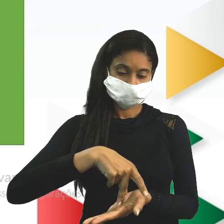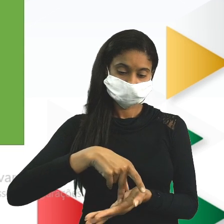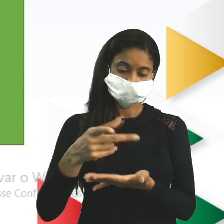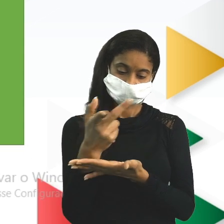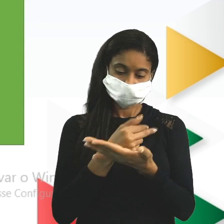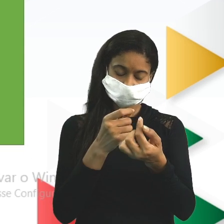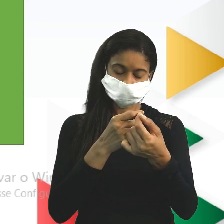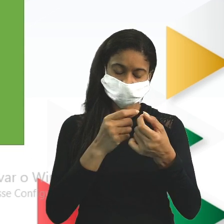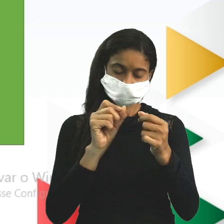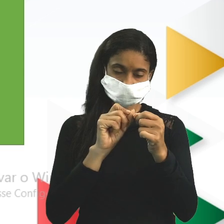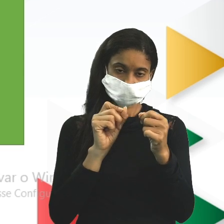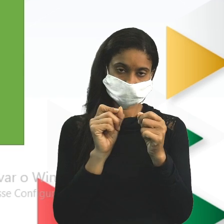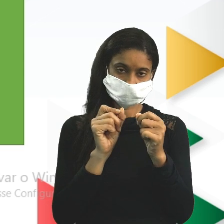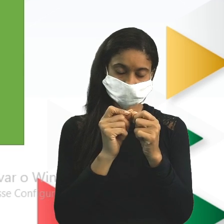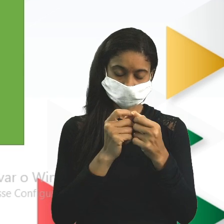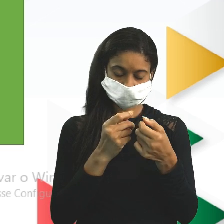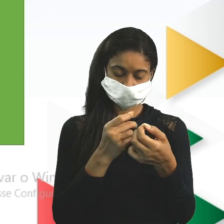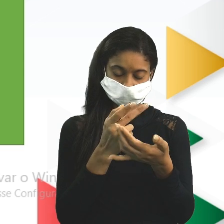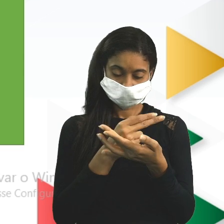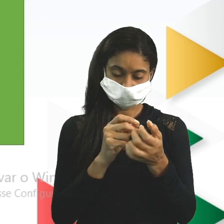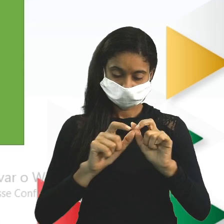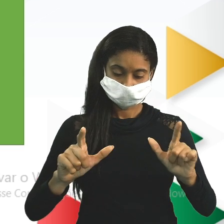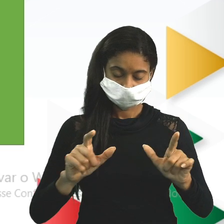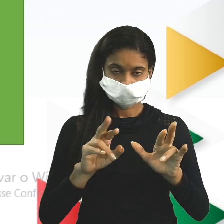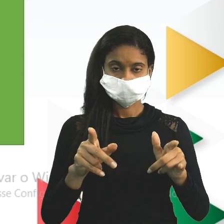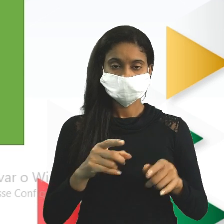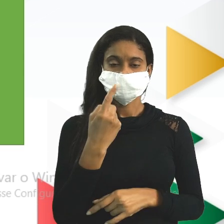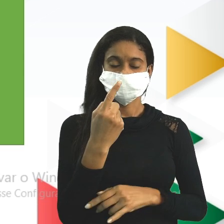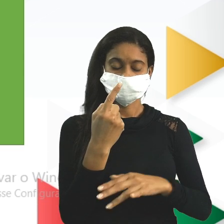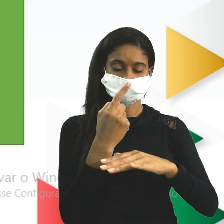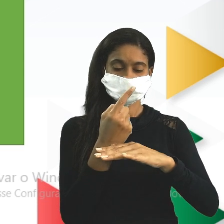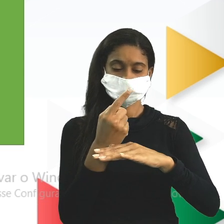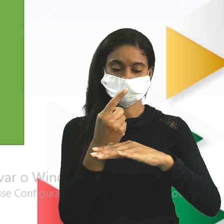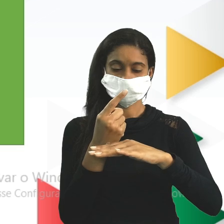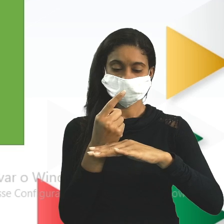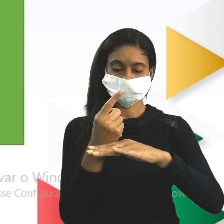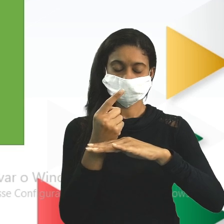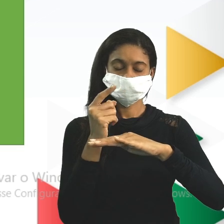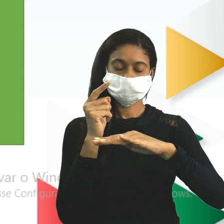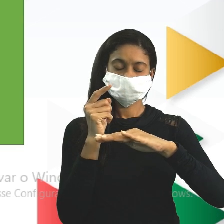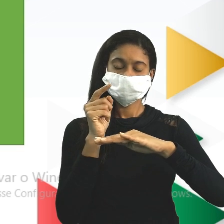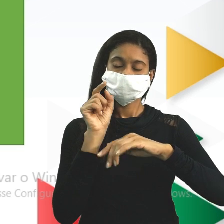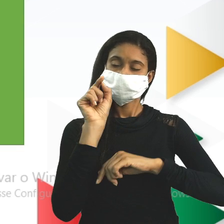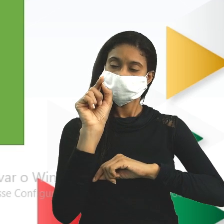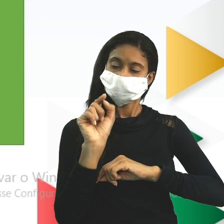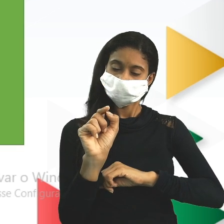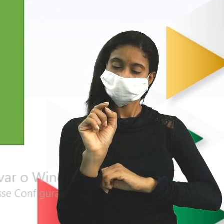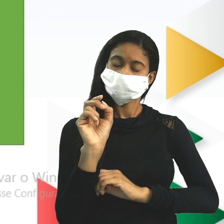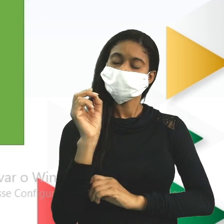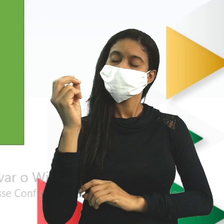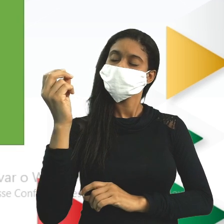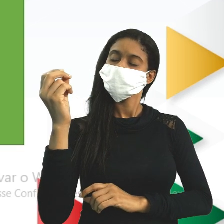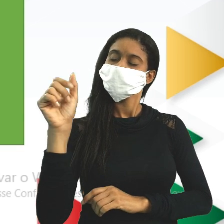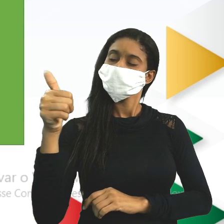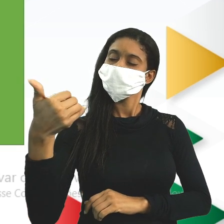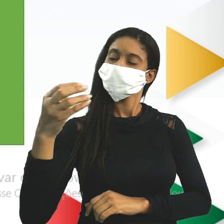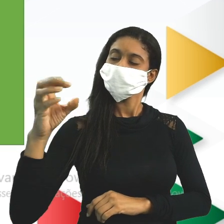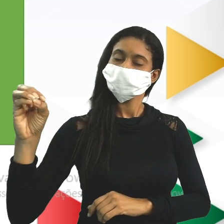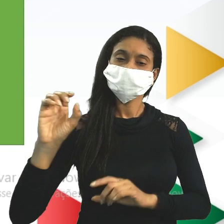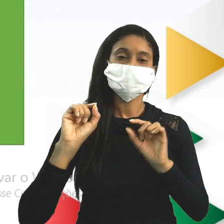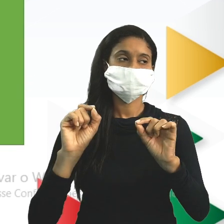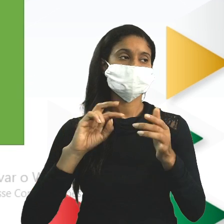escala produzida é 1, 2 pontos por 100. 1 centímetro, 2 pontinhos significa